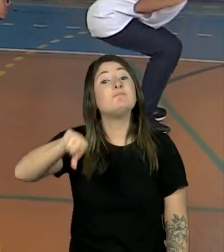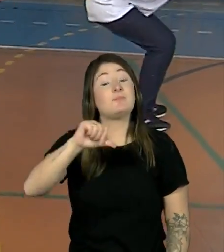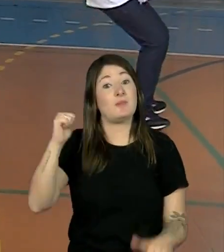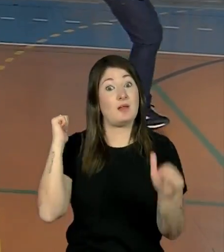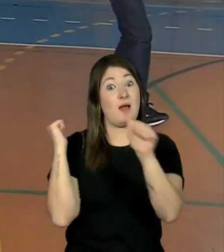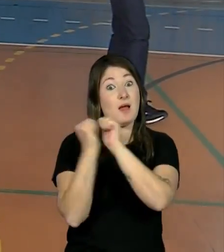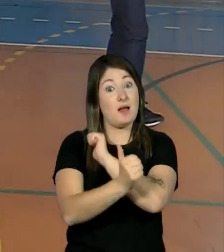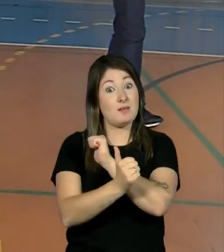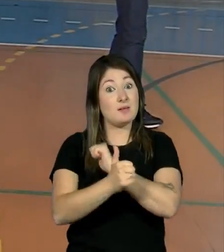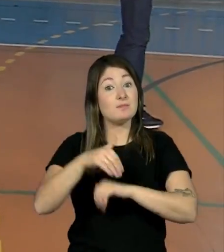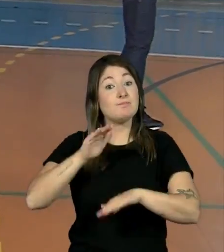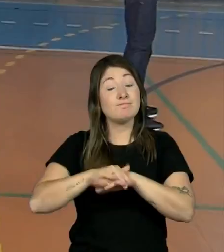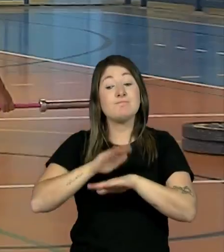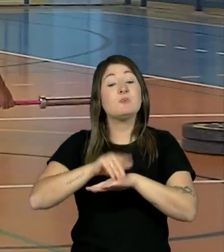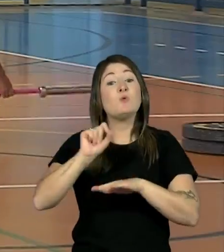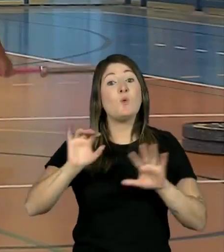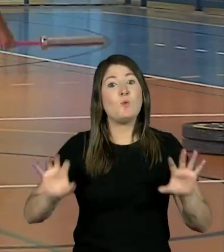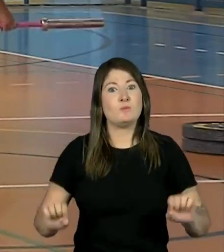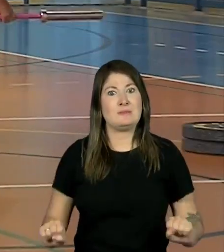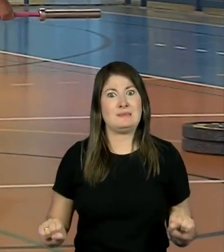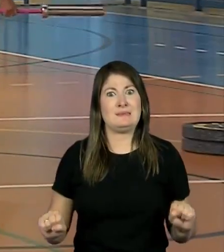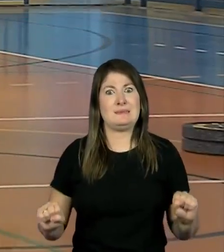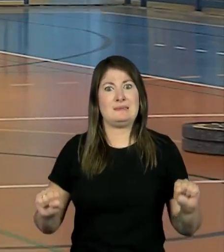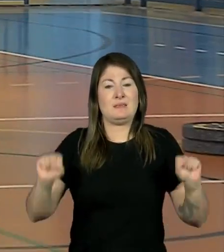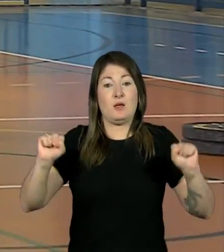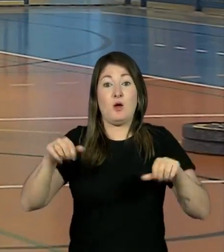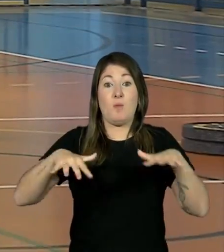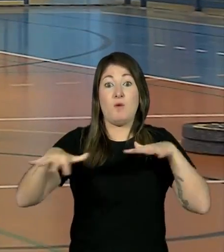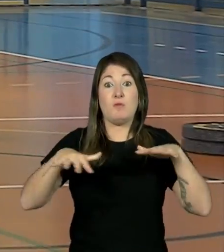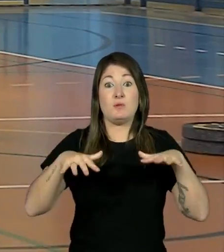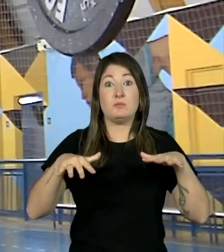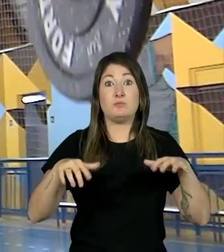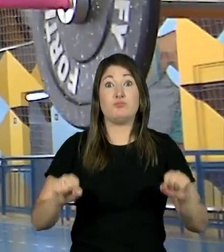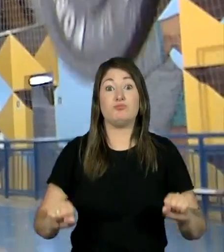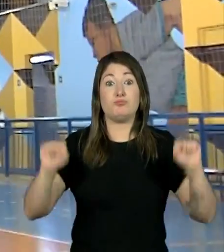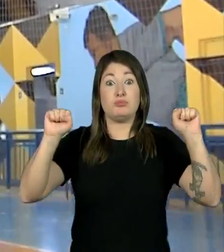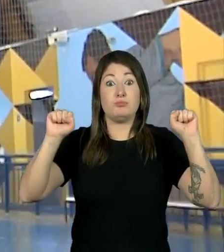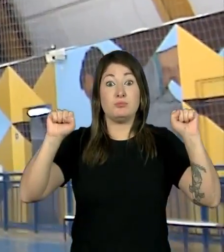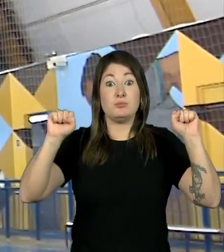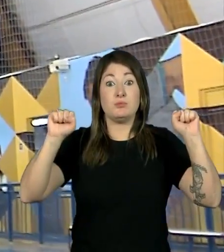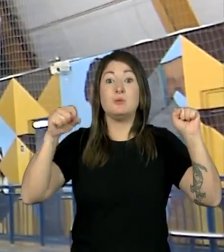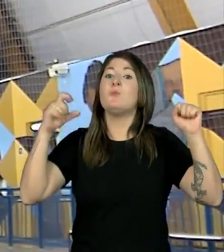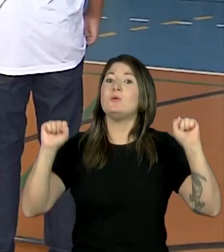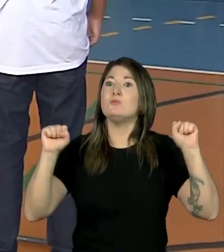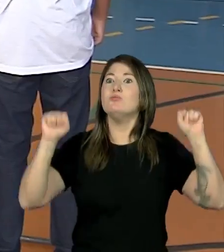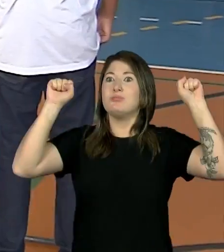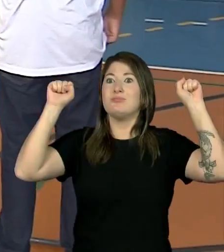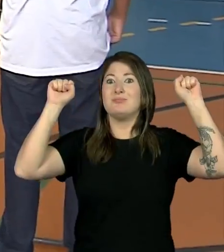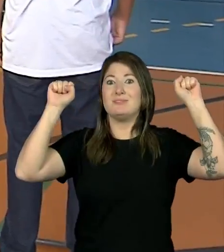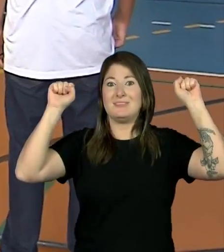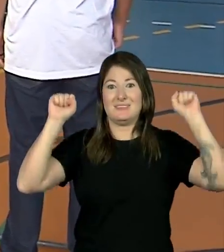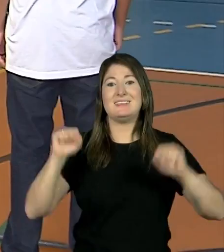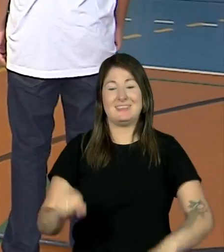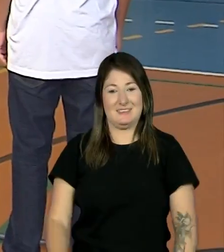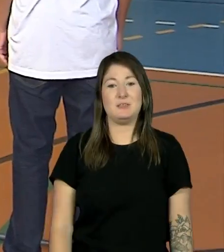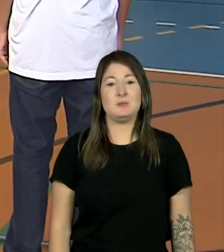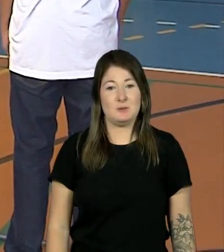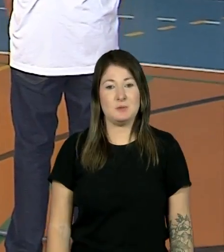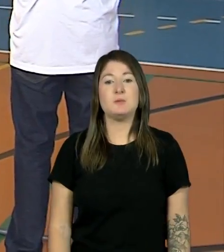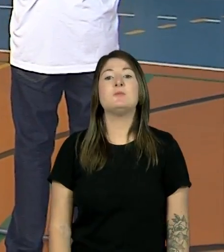em 2 movimentos principais: arranque e arremesso. Nós vamos